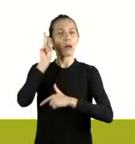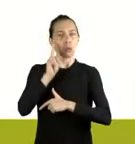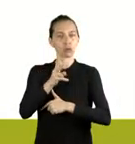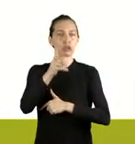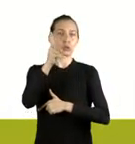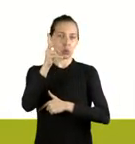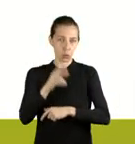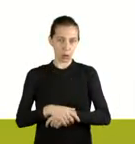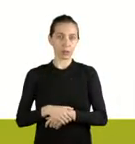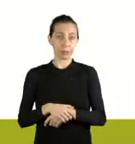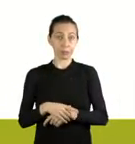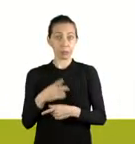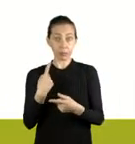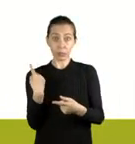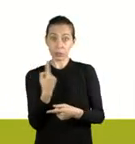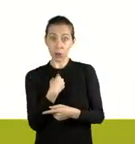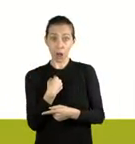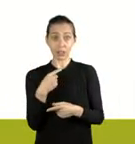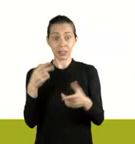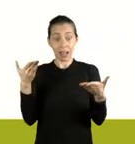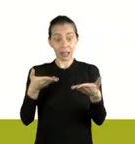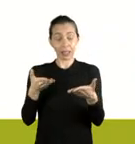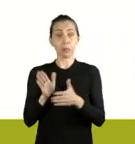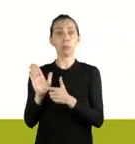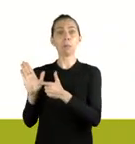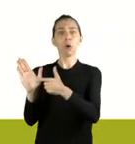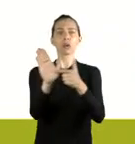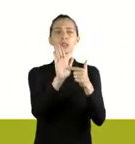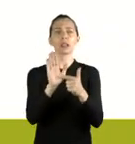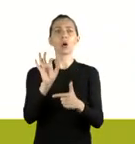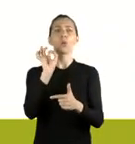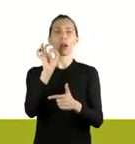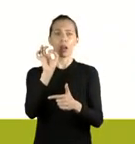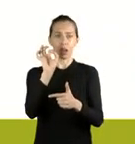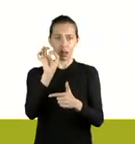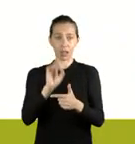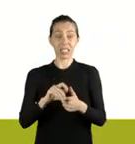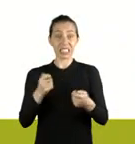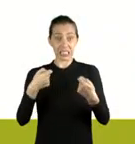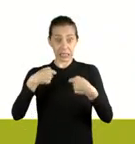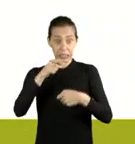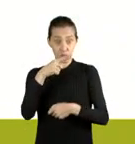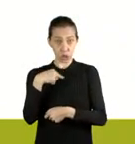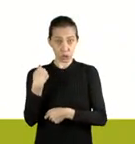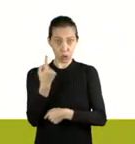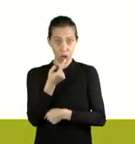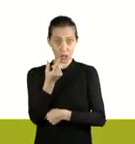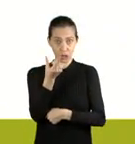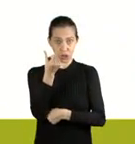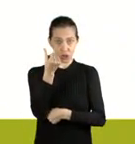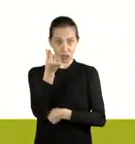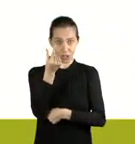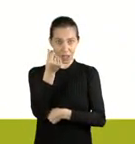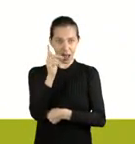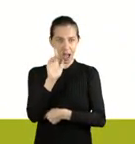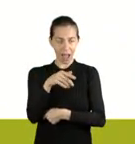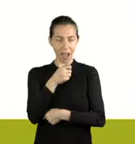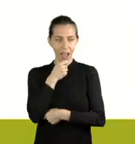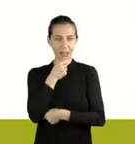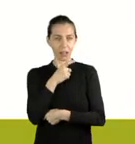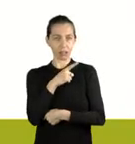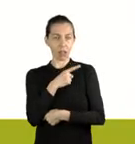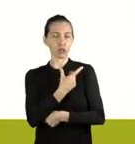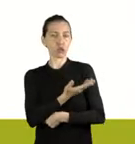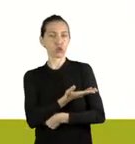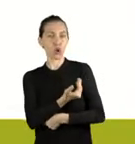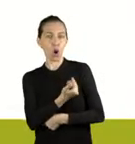Então, a gente está aqui exatamente para mostrar algo diferente. Se a gente ainda é novo,